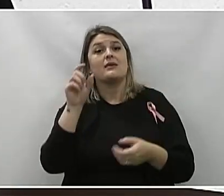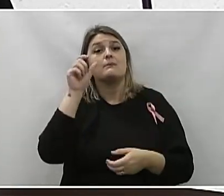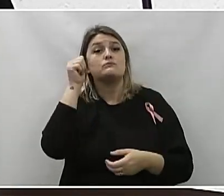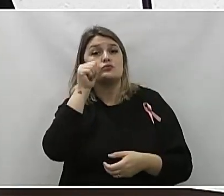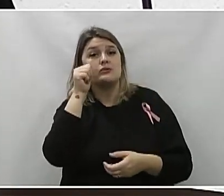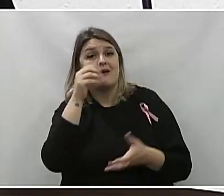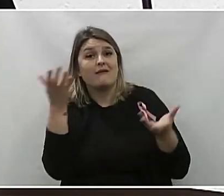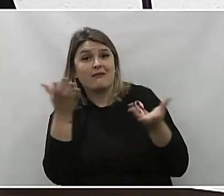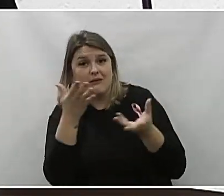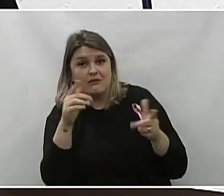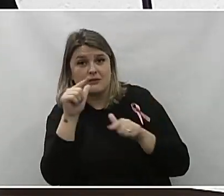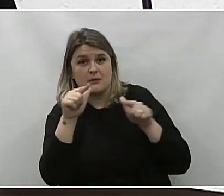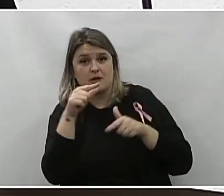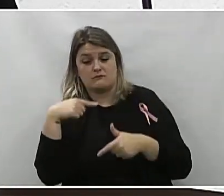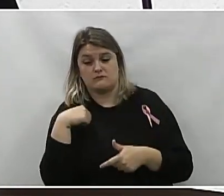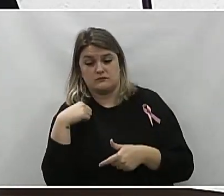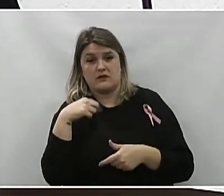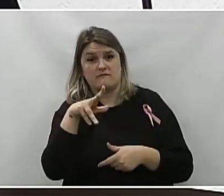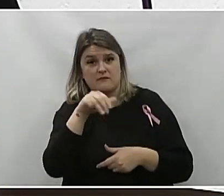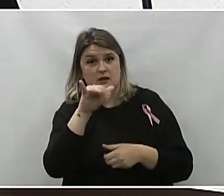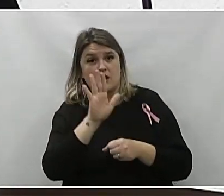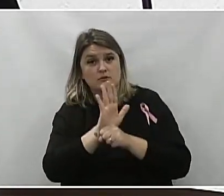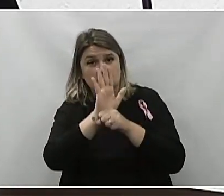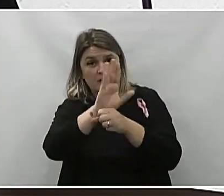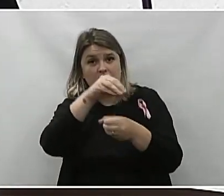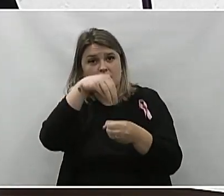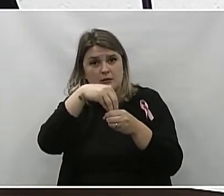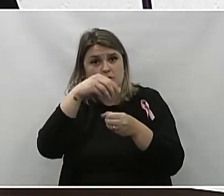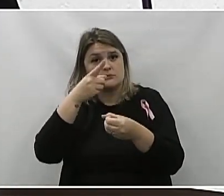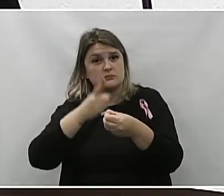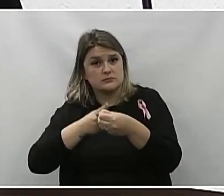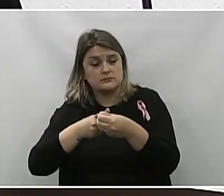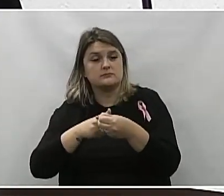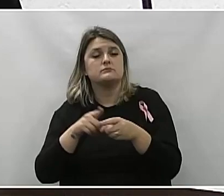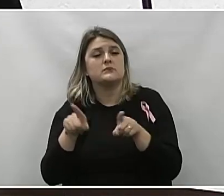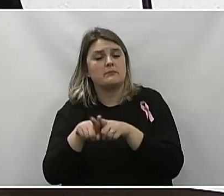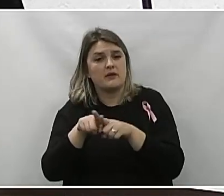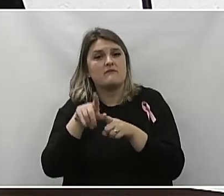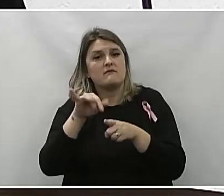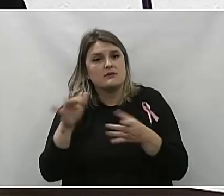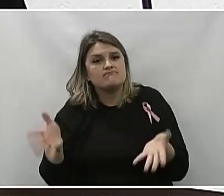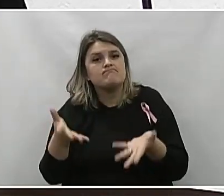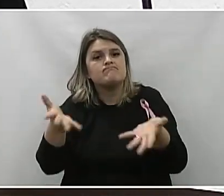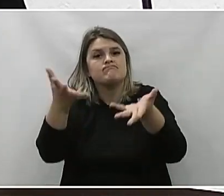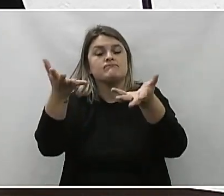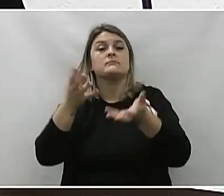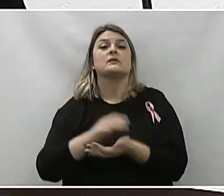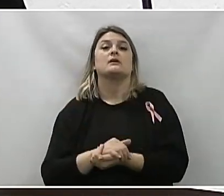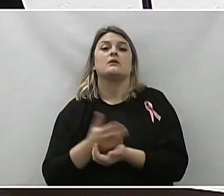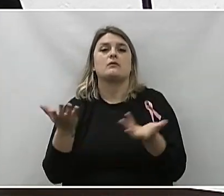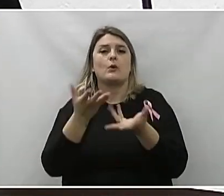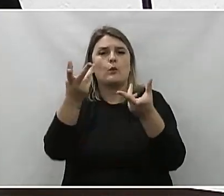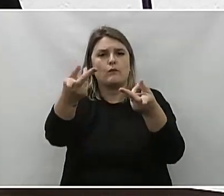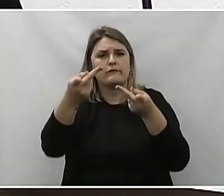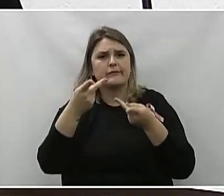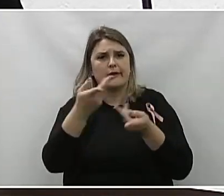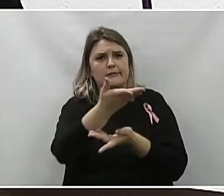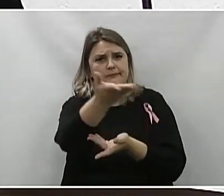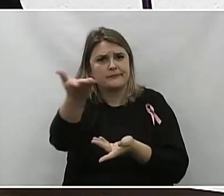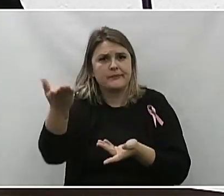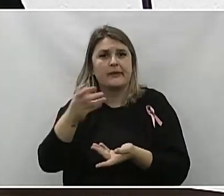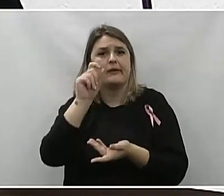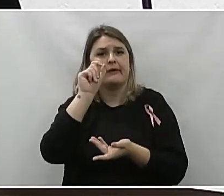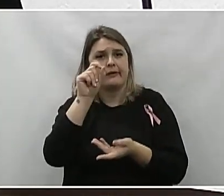ser voluntários e trabalhar dentro dos seus municípios para também lá ter uma melhor condição então quero convidar todos